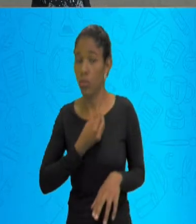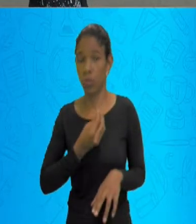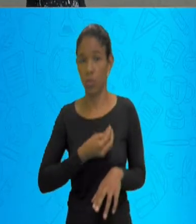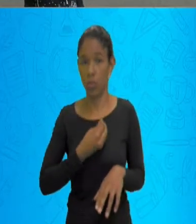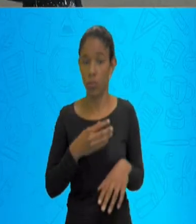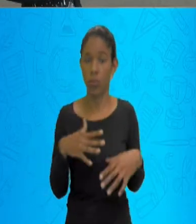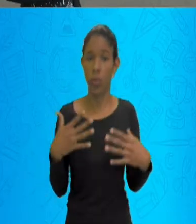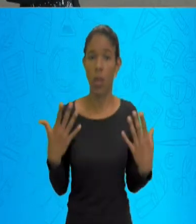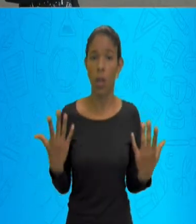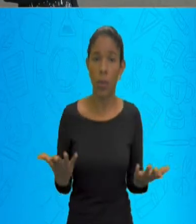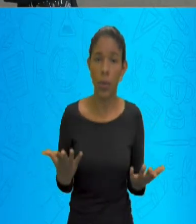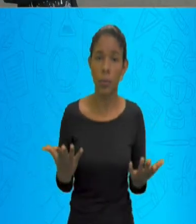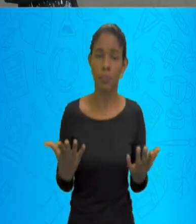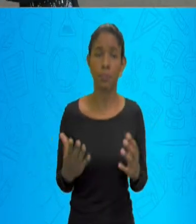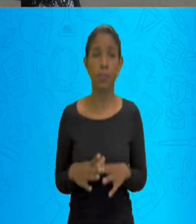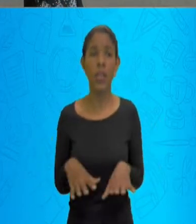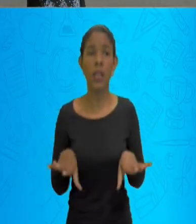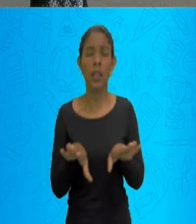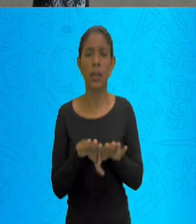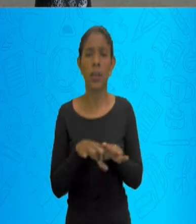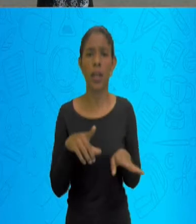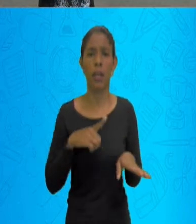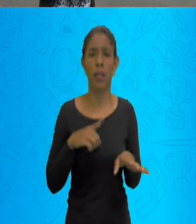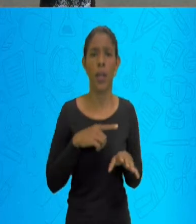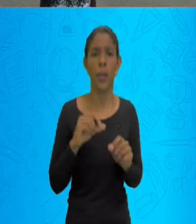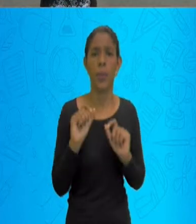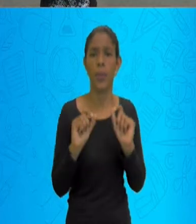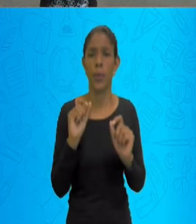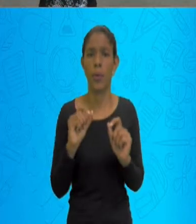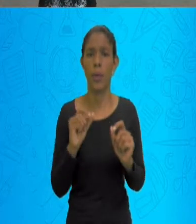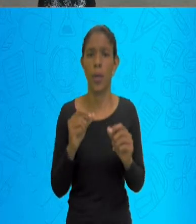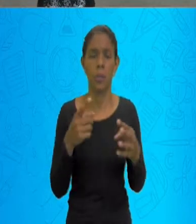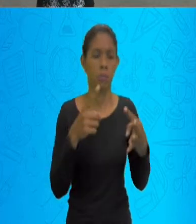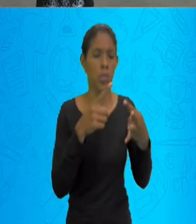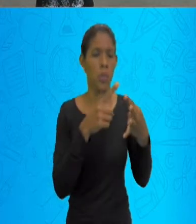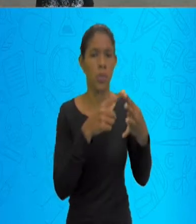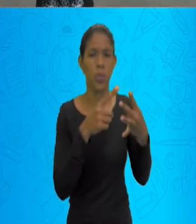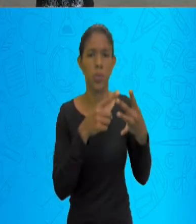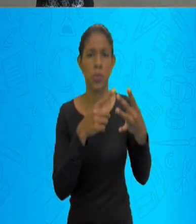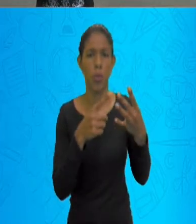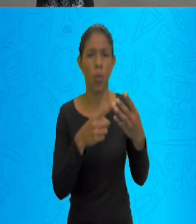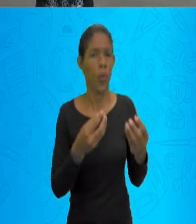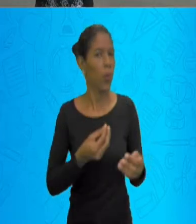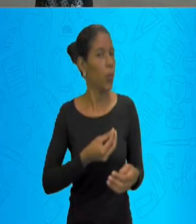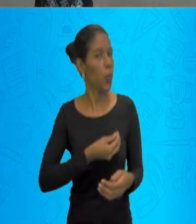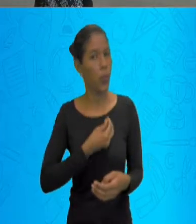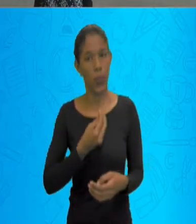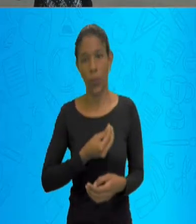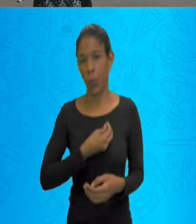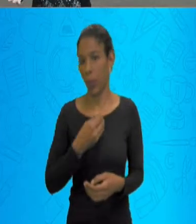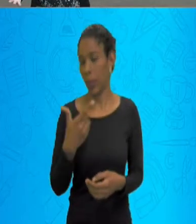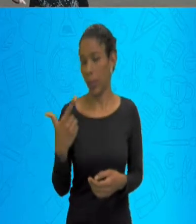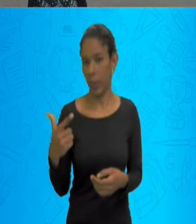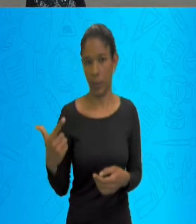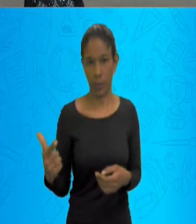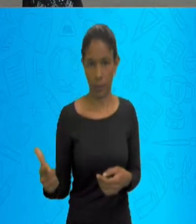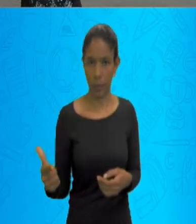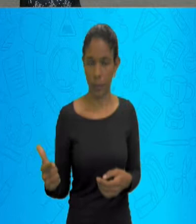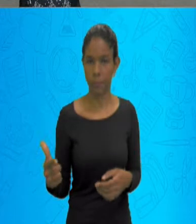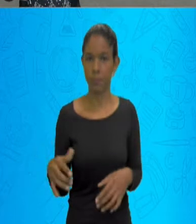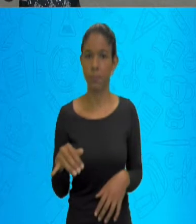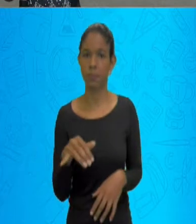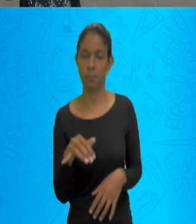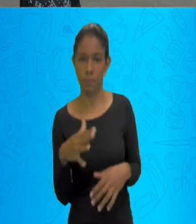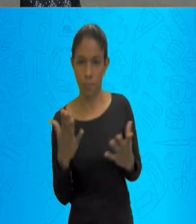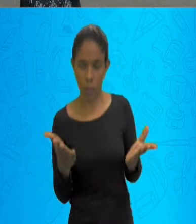que são os fatores não vivos? Os fatores não vivos são aqueles que nos auxiliam na nossa rotina, mas que, porém,